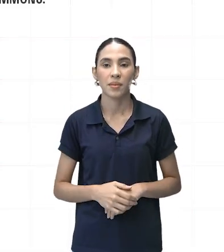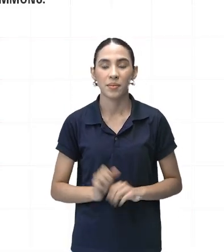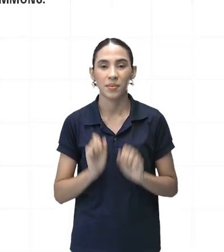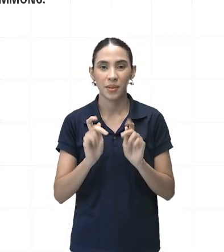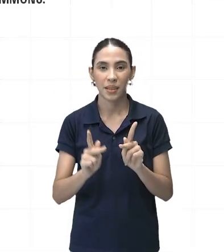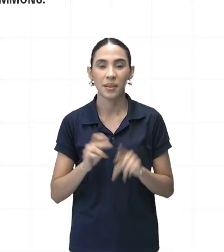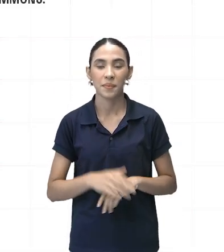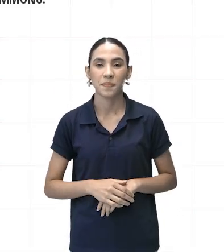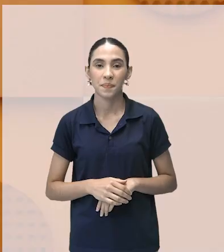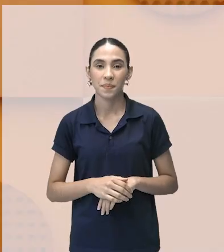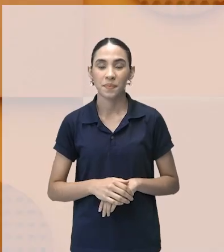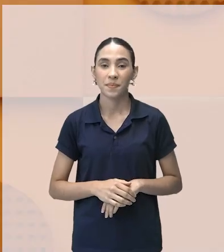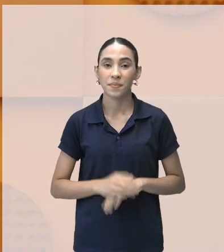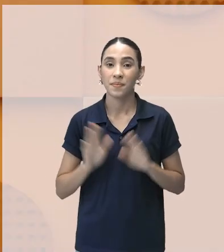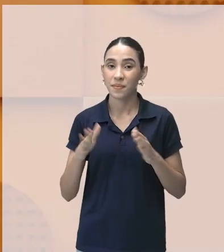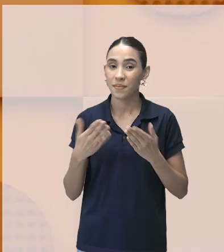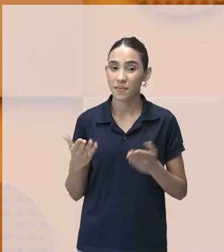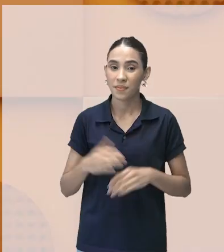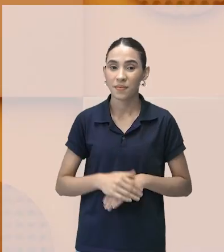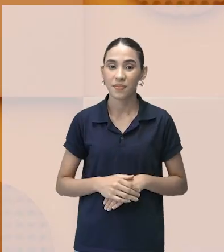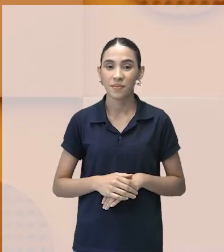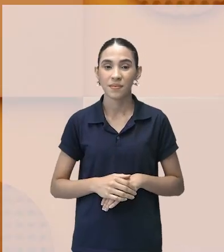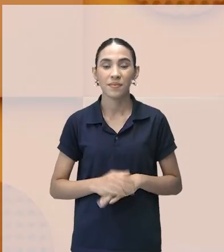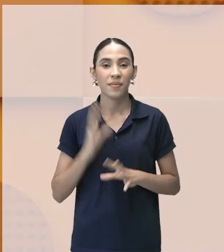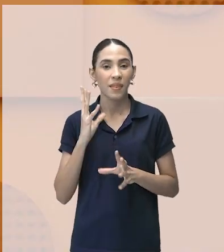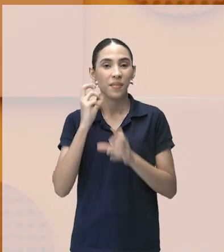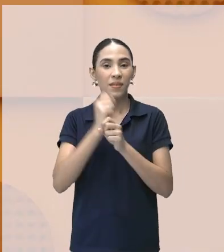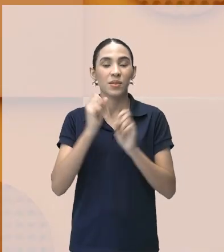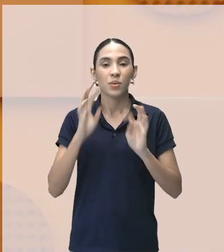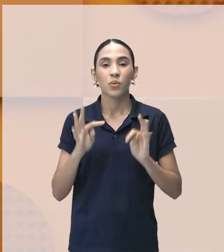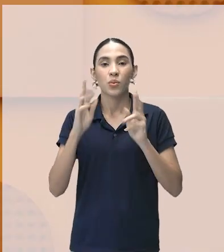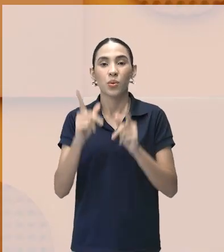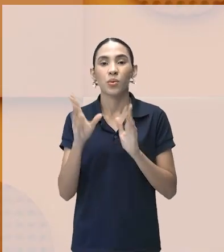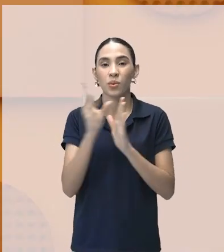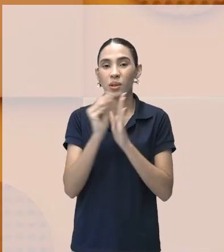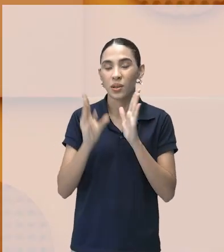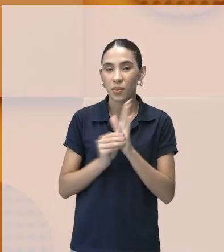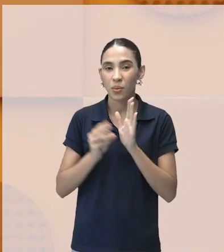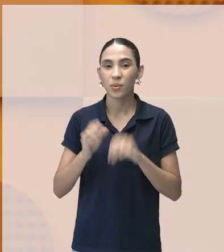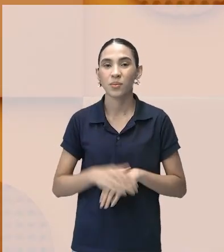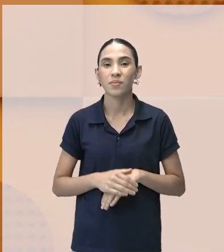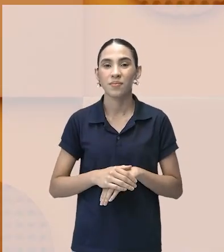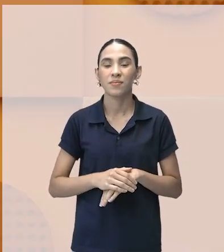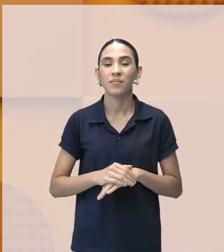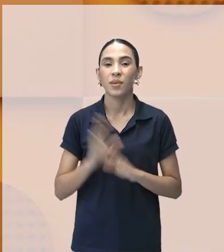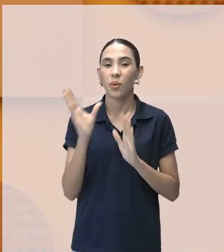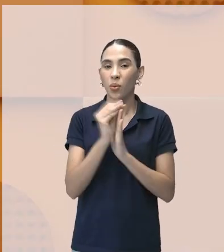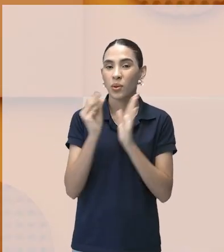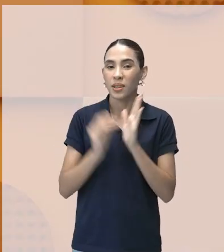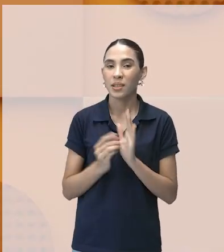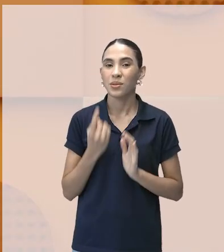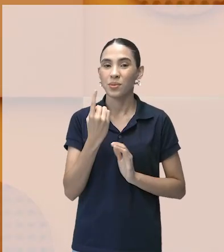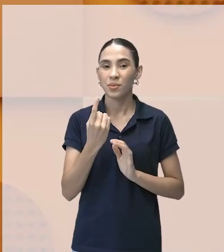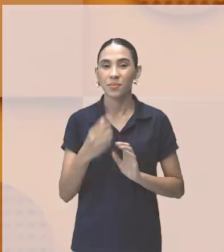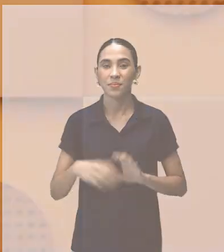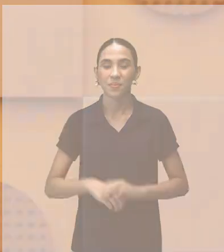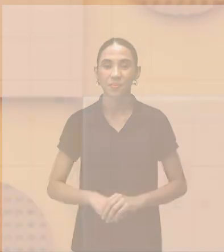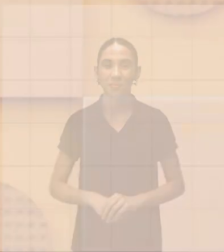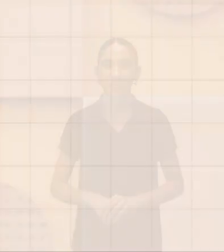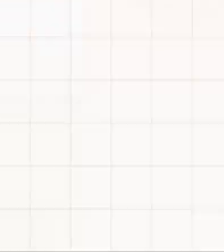emergentes, tá certo, gente? E aí, a gente revisa todos esses conteúdos da nossa unidade 1.